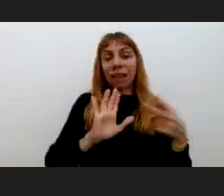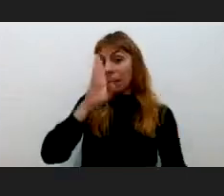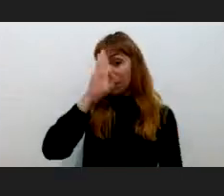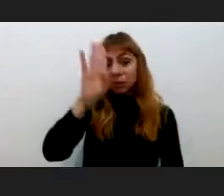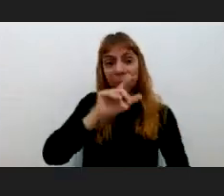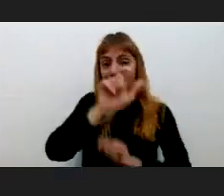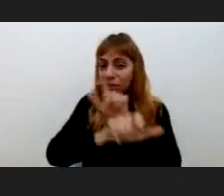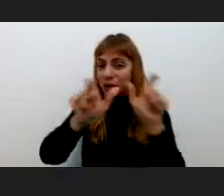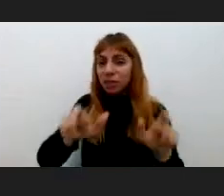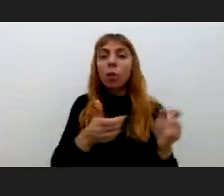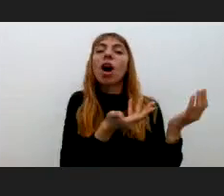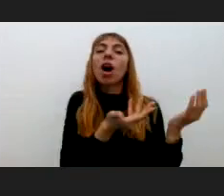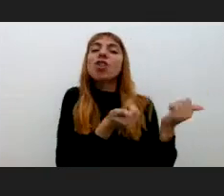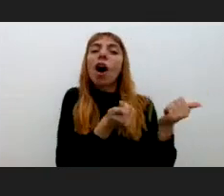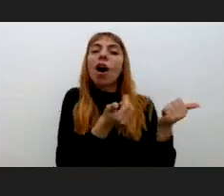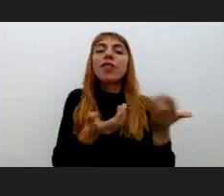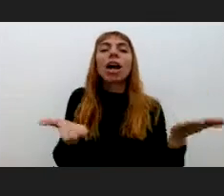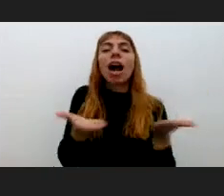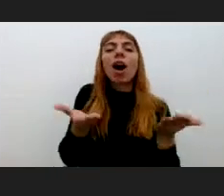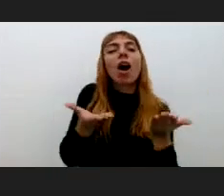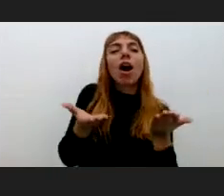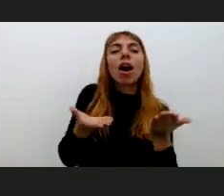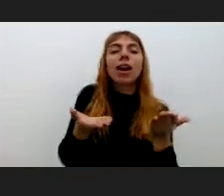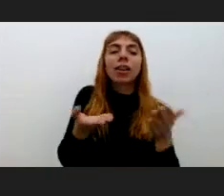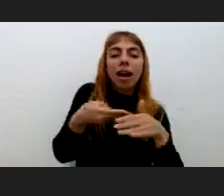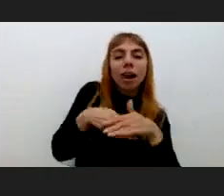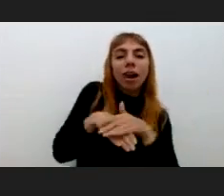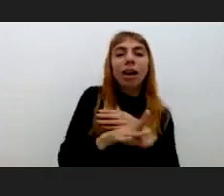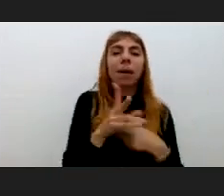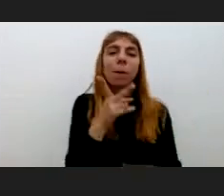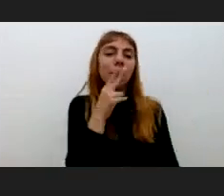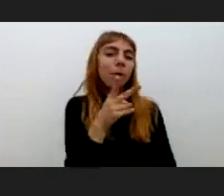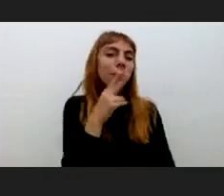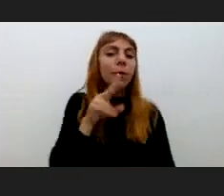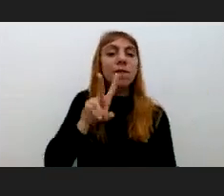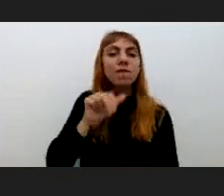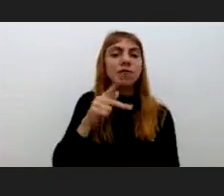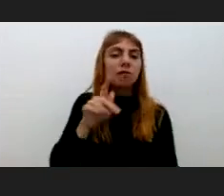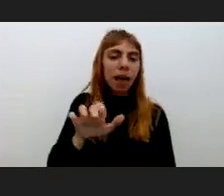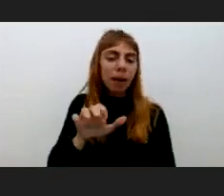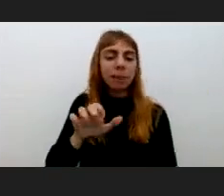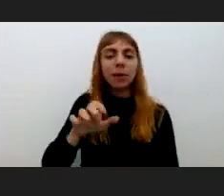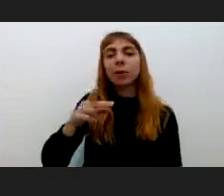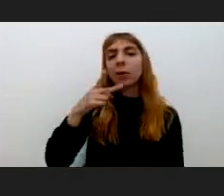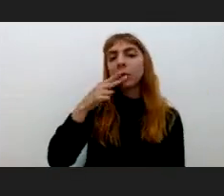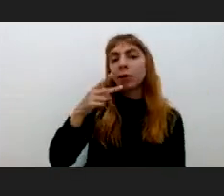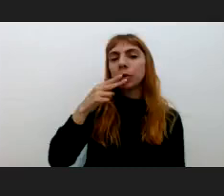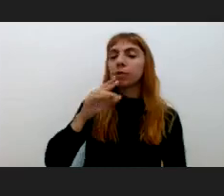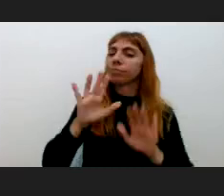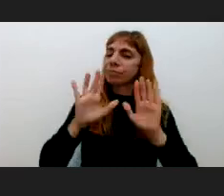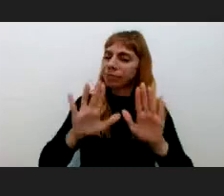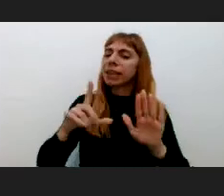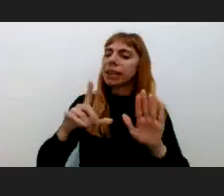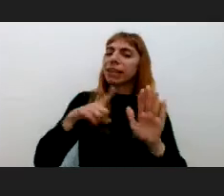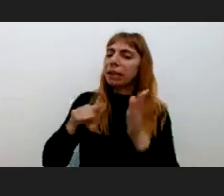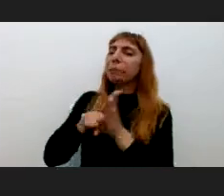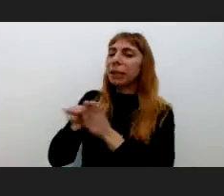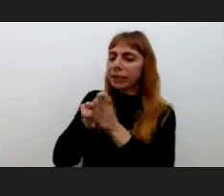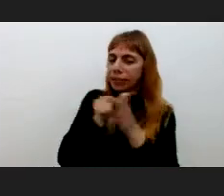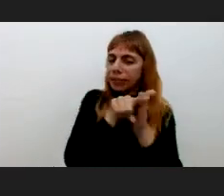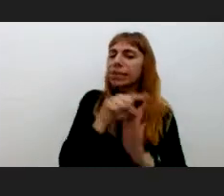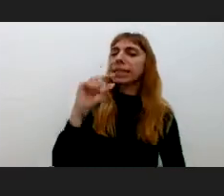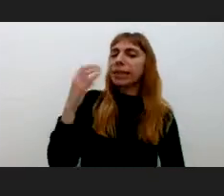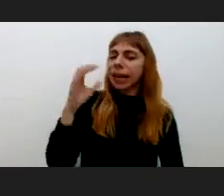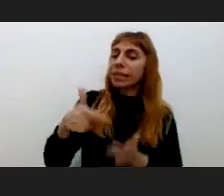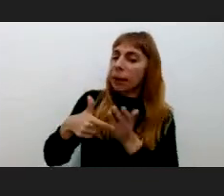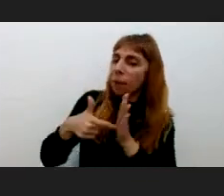hábito agora de usar esses cigarros eletrônicos. Vários estudos mostram que causam